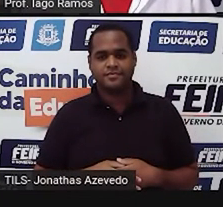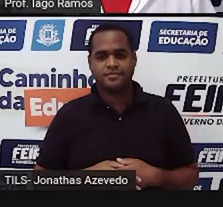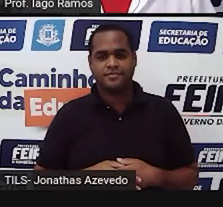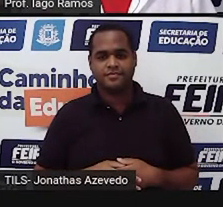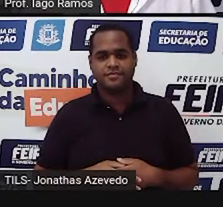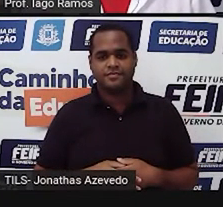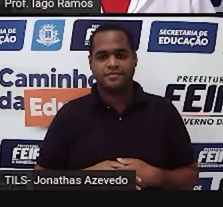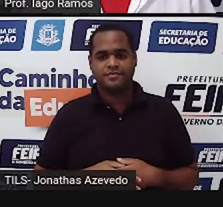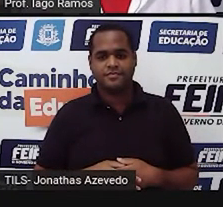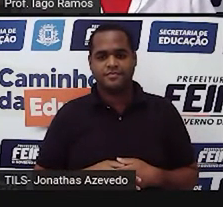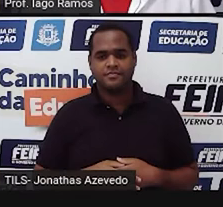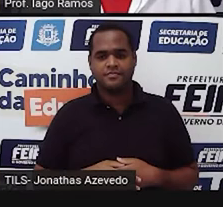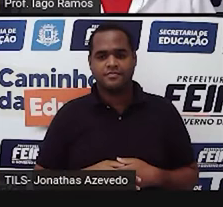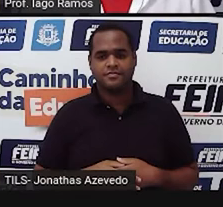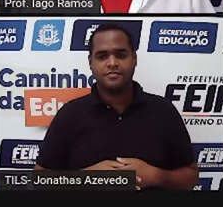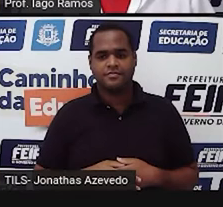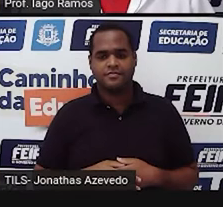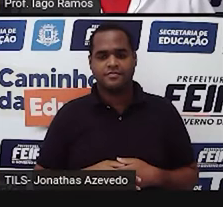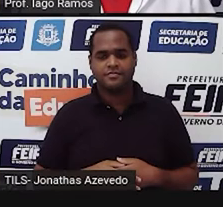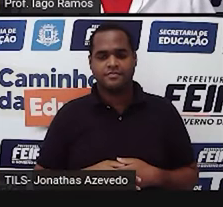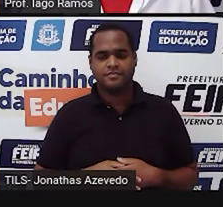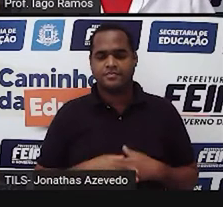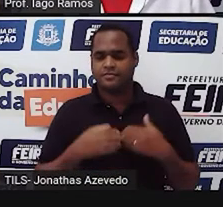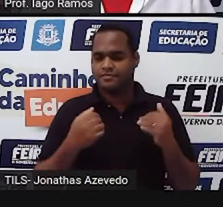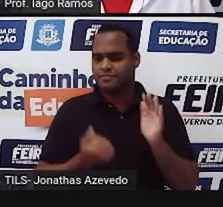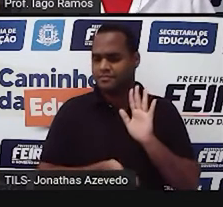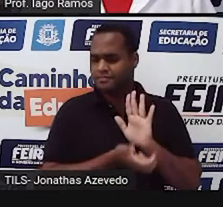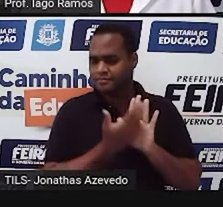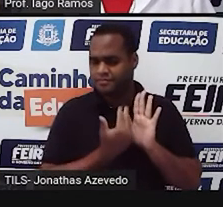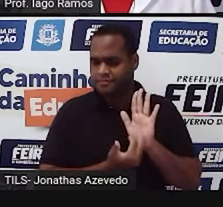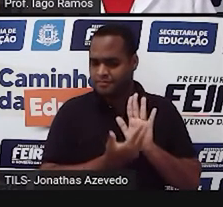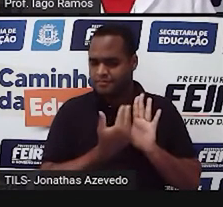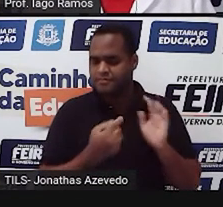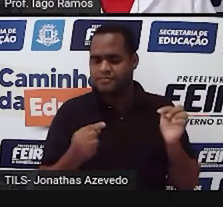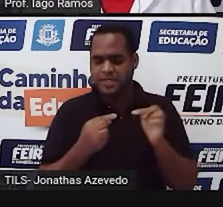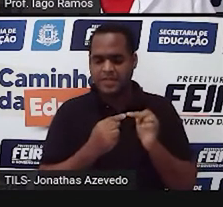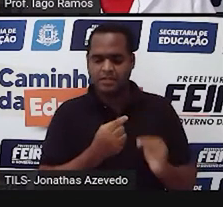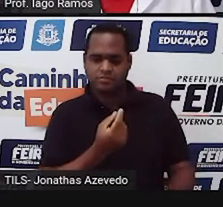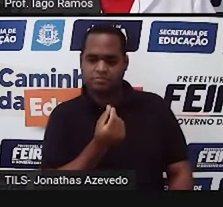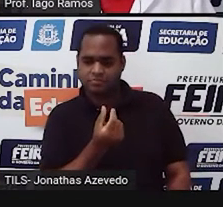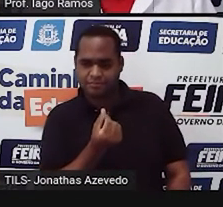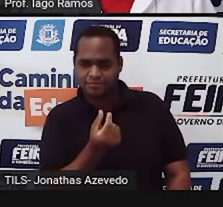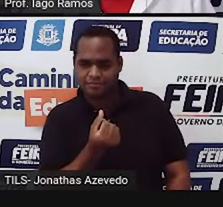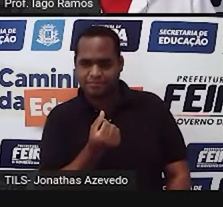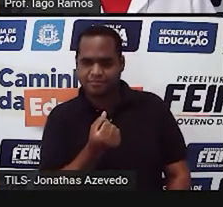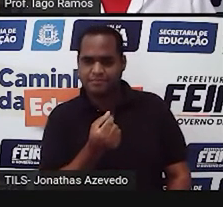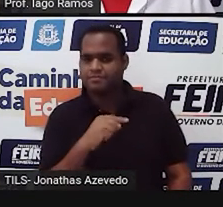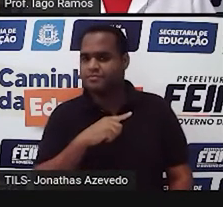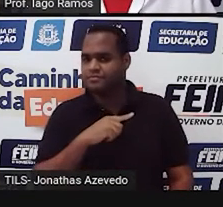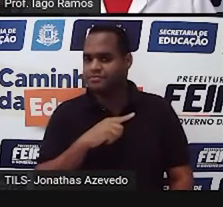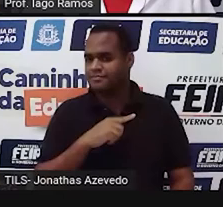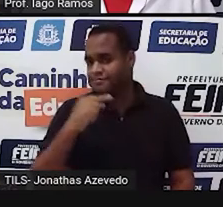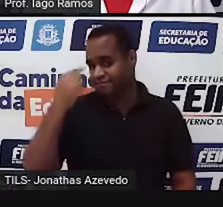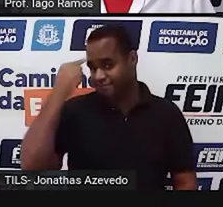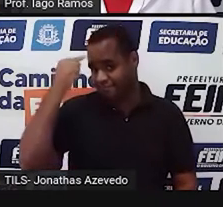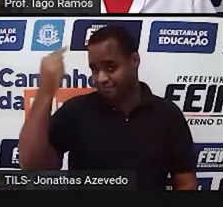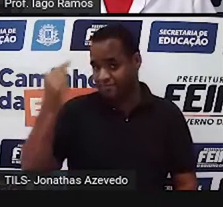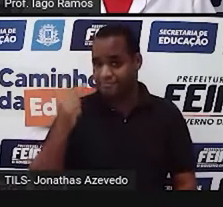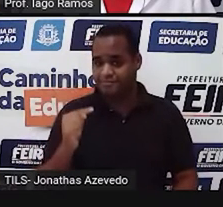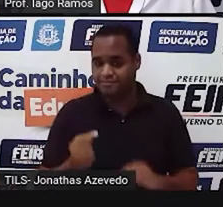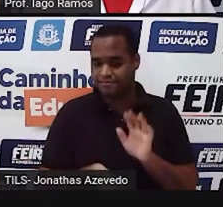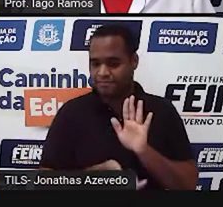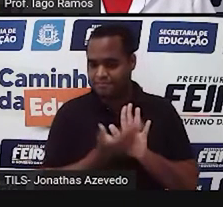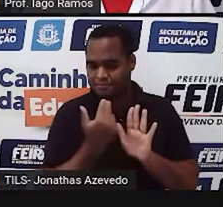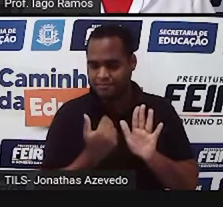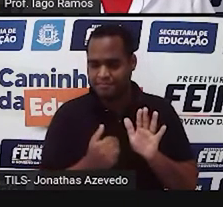e olha só né tá aparecendo ali uma imagenzinha que tem a ver com dinheiro né E tem uma imagenzinha